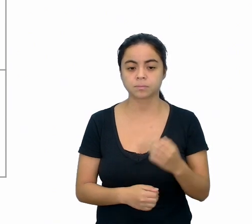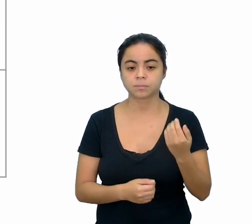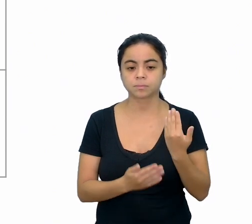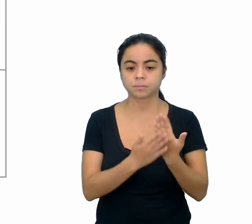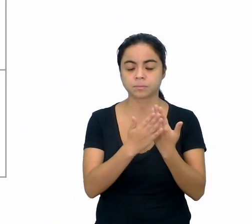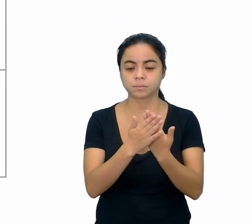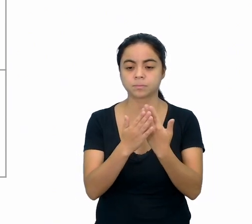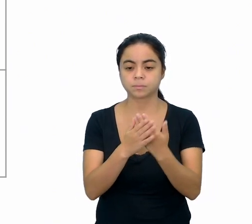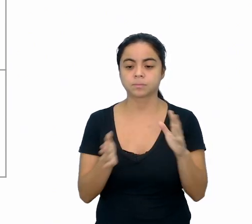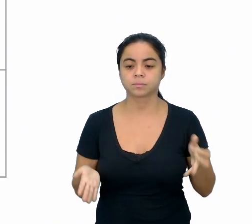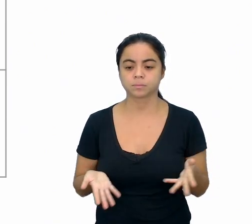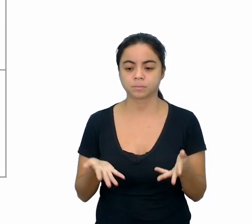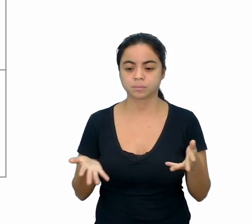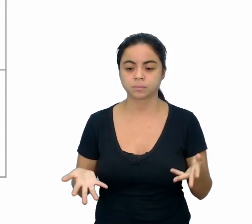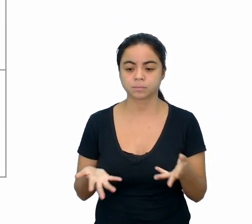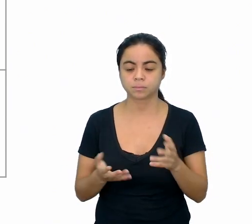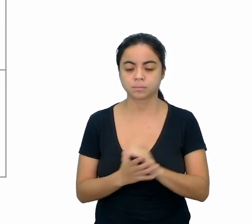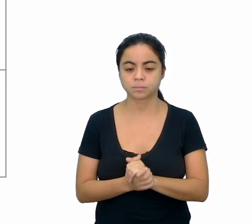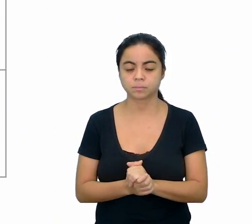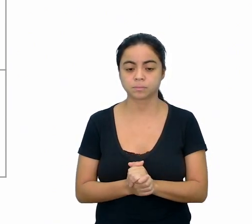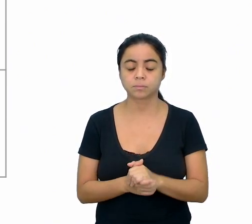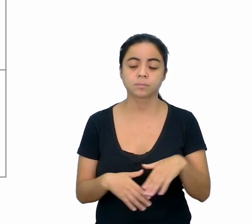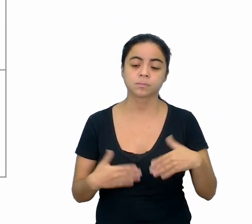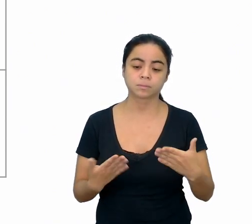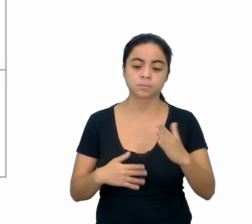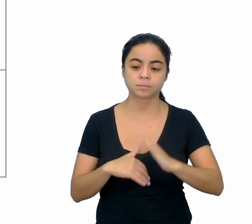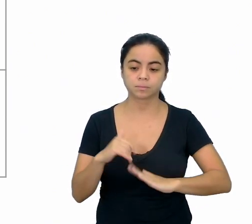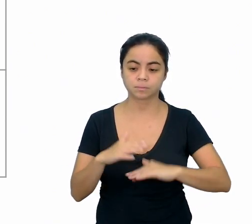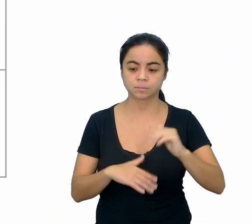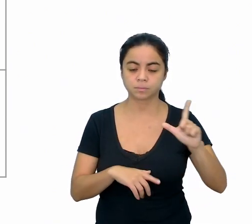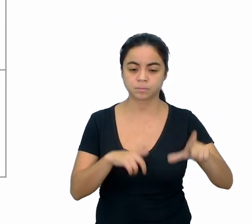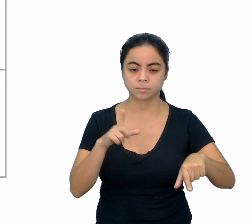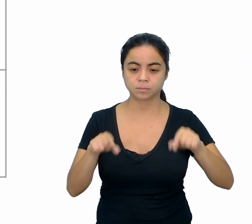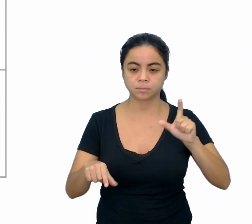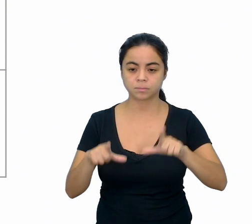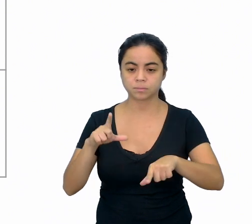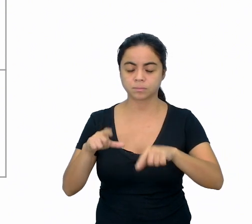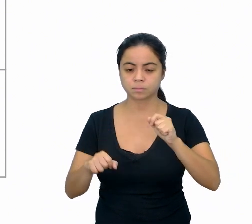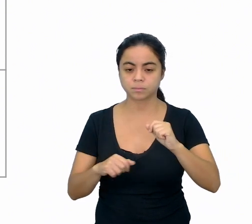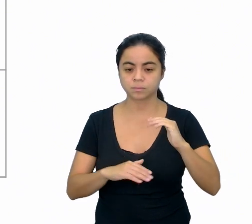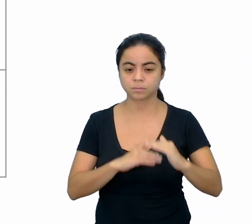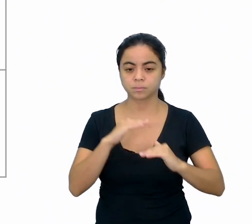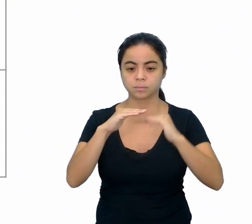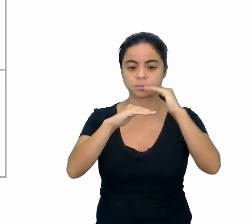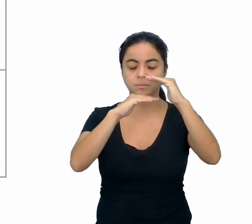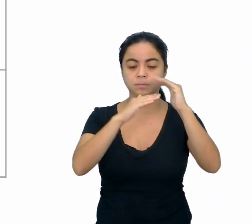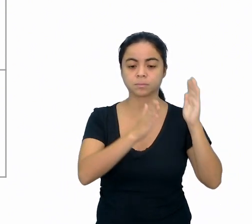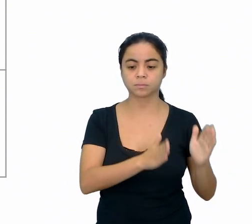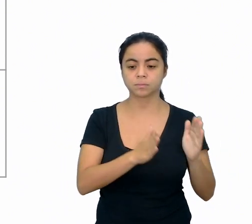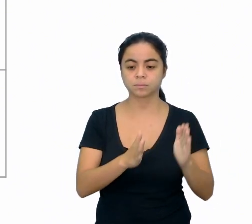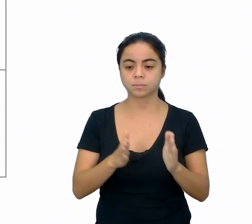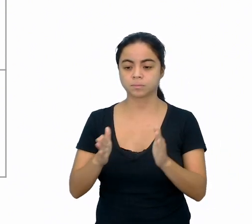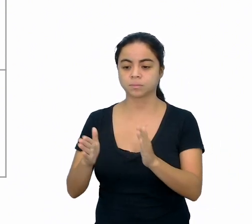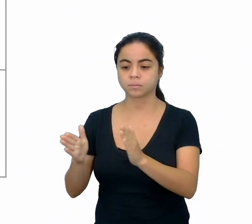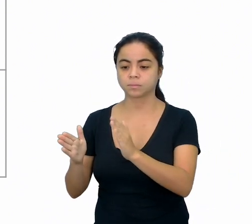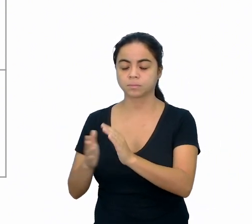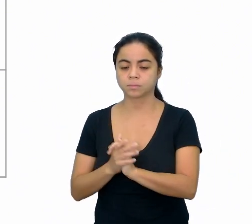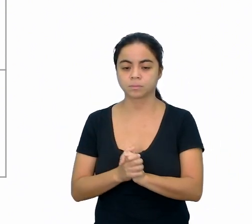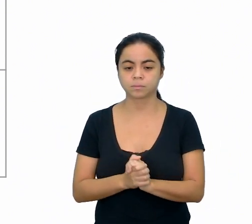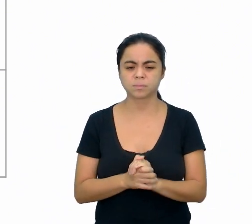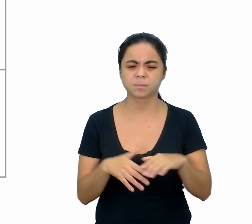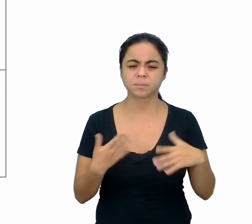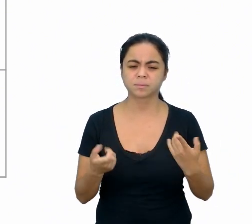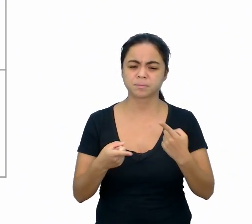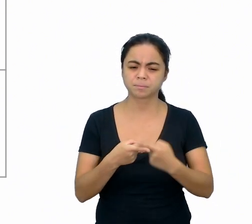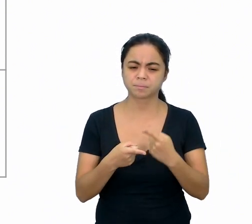são mobilizadas. E essas habilidades, elas foram selecionadas para o desenvolvimento dessa sequência. E por que